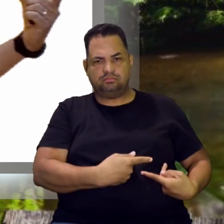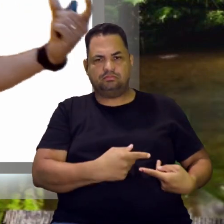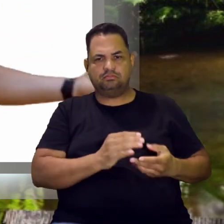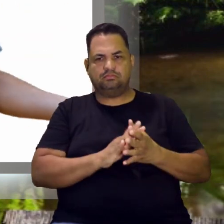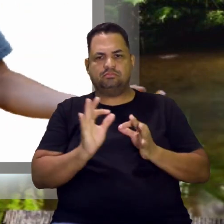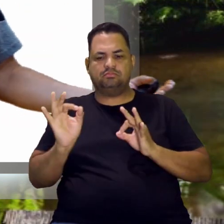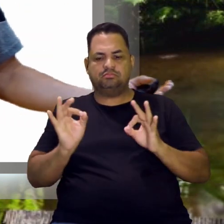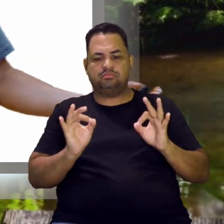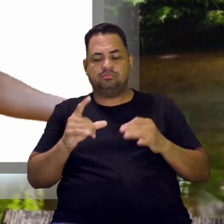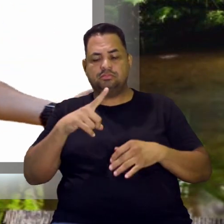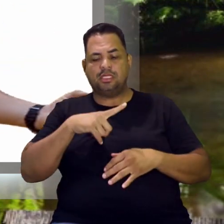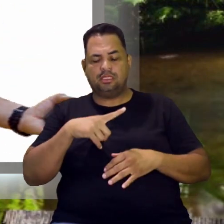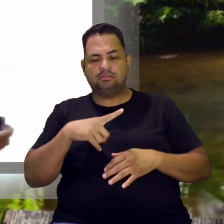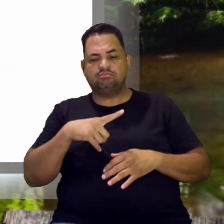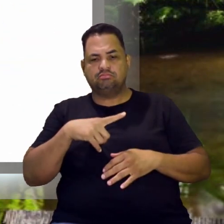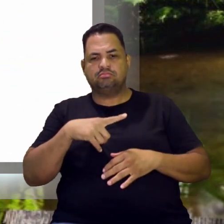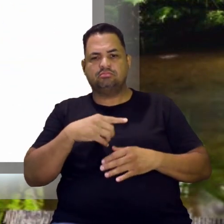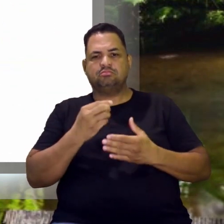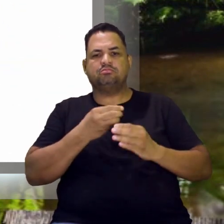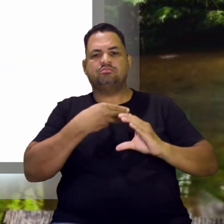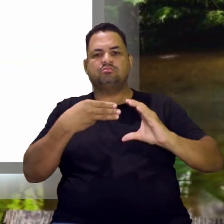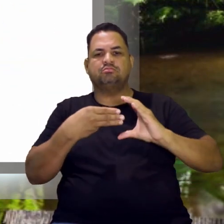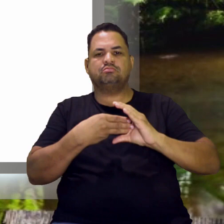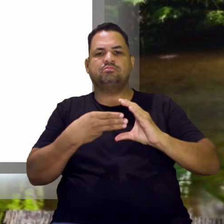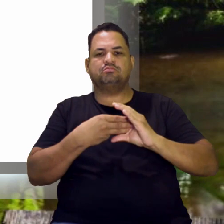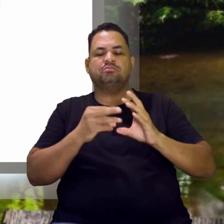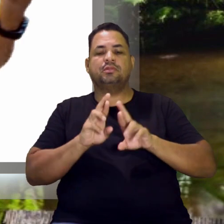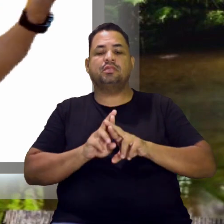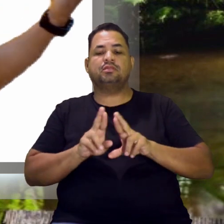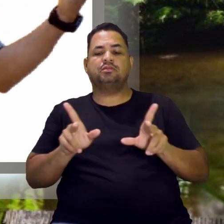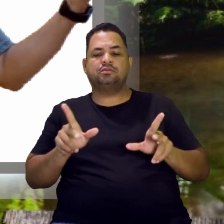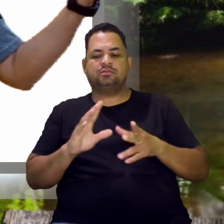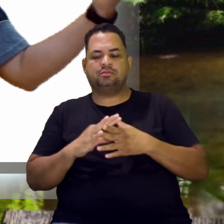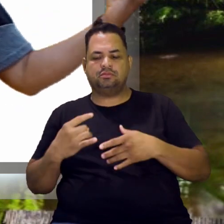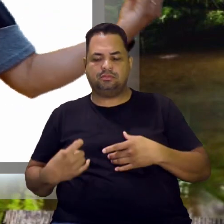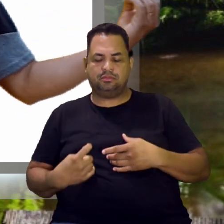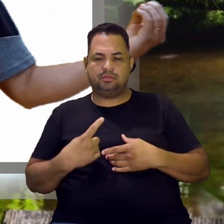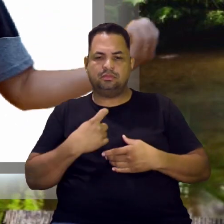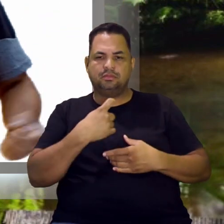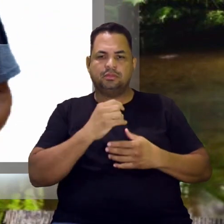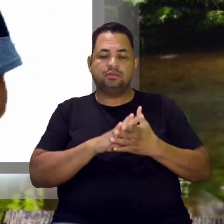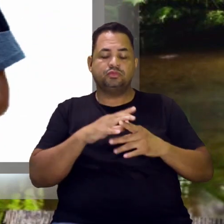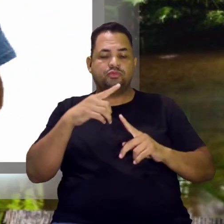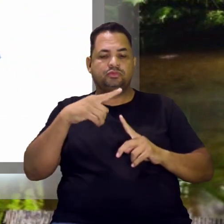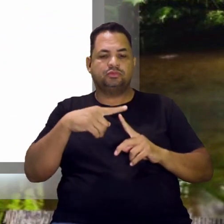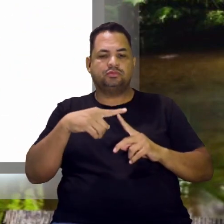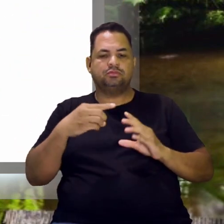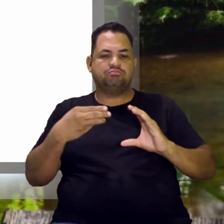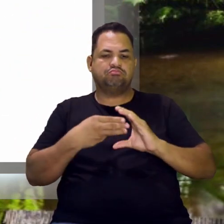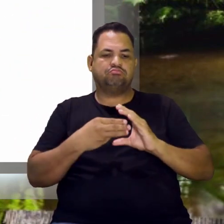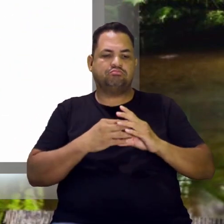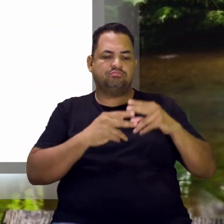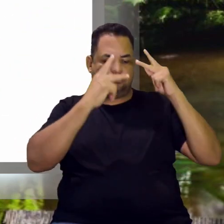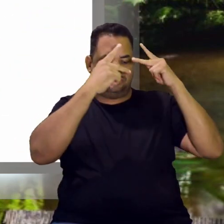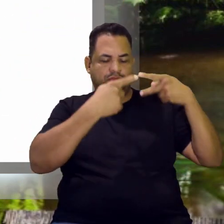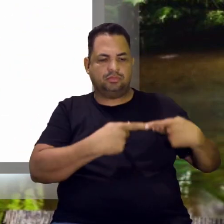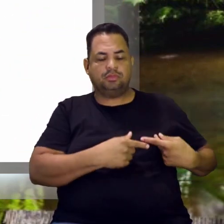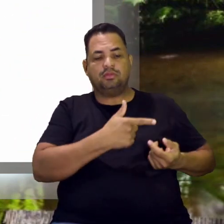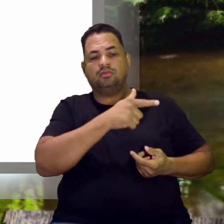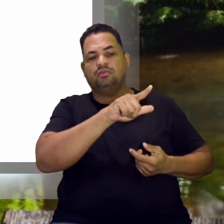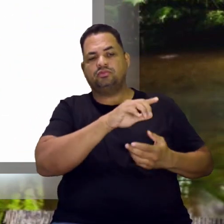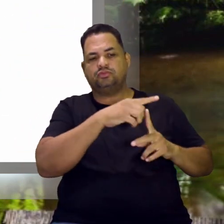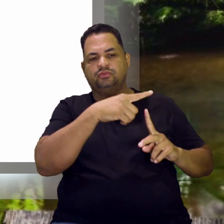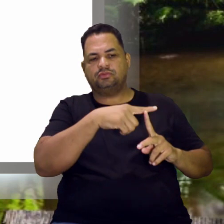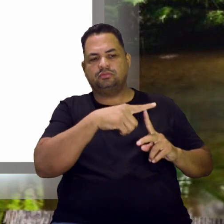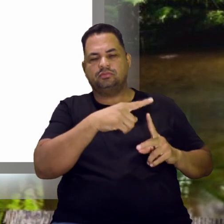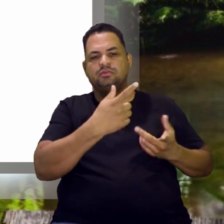são formados por células. Apenas a diferença é que a bactéria é um tipo celular e o ser humano é outro tipo